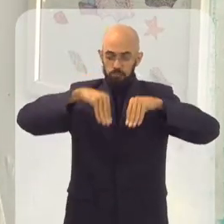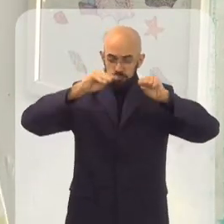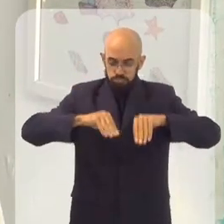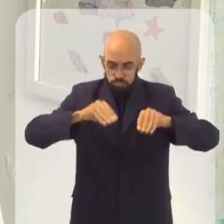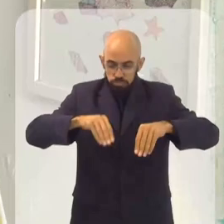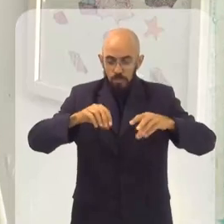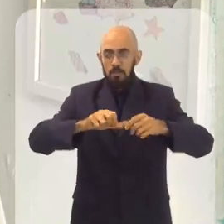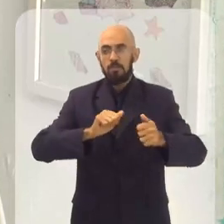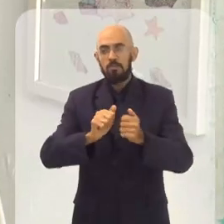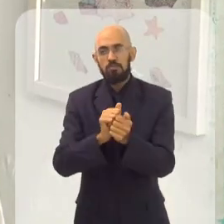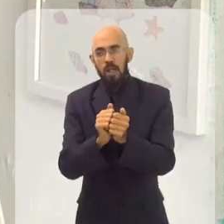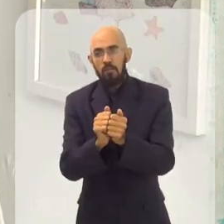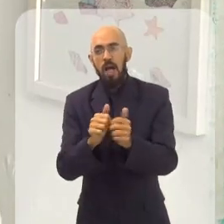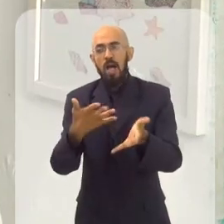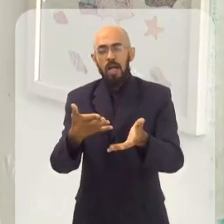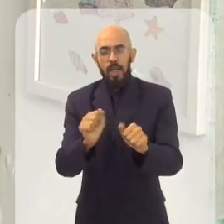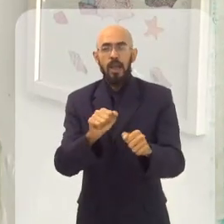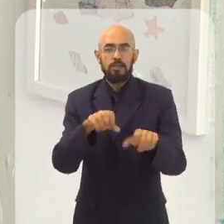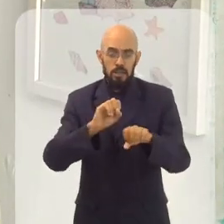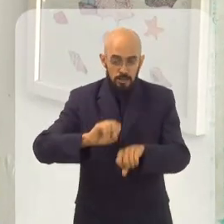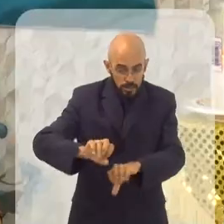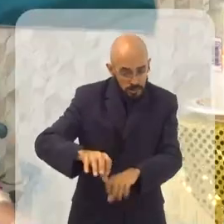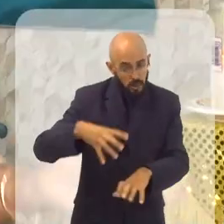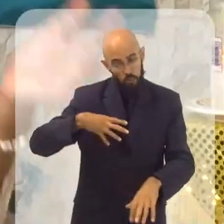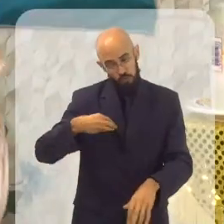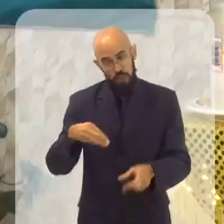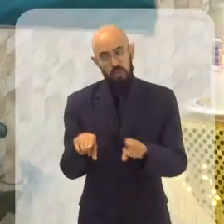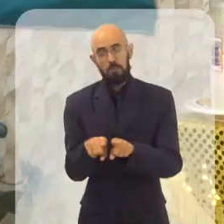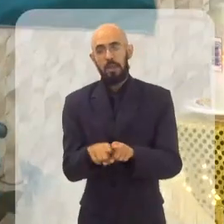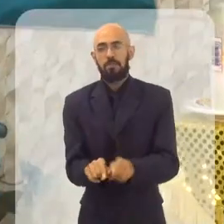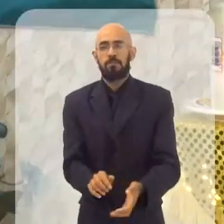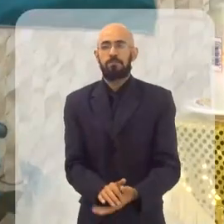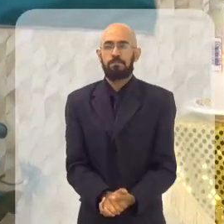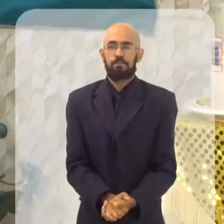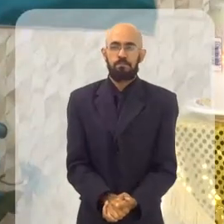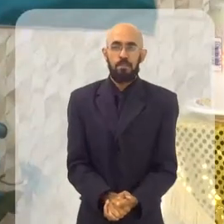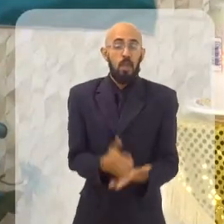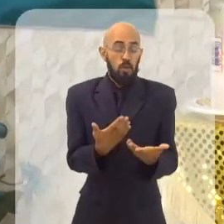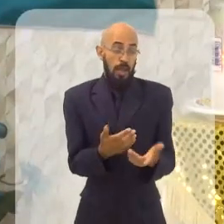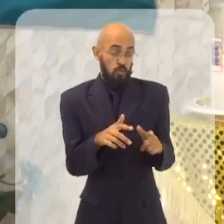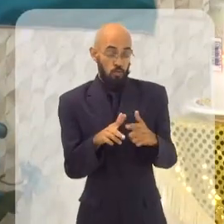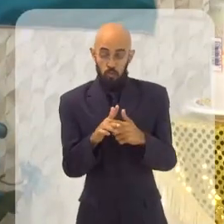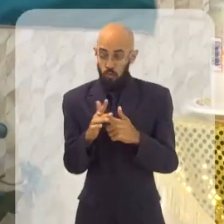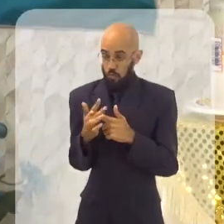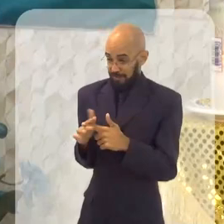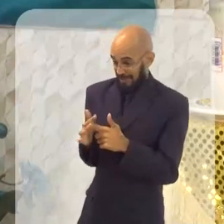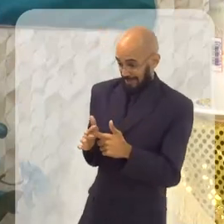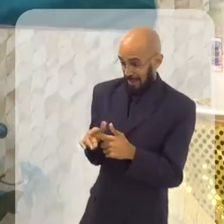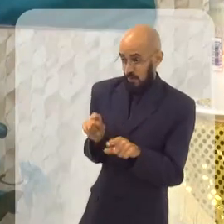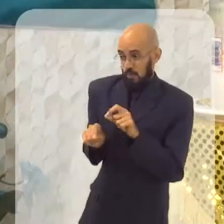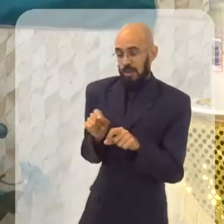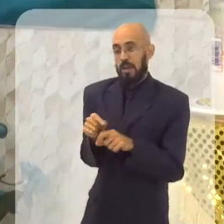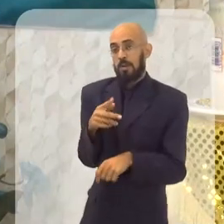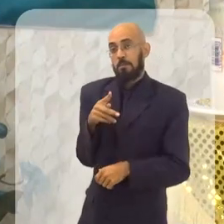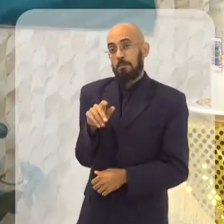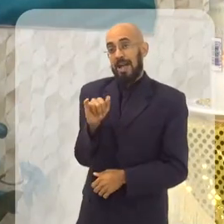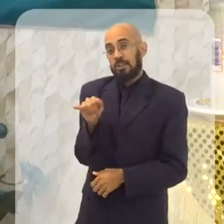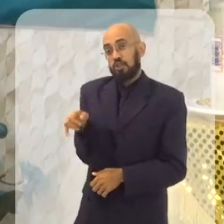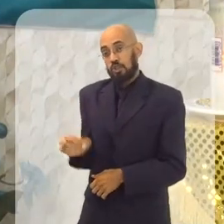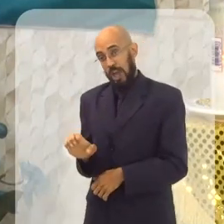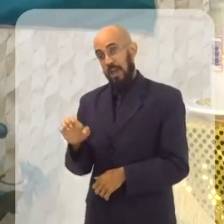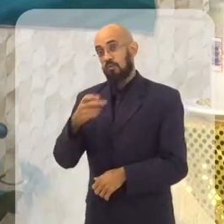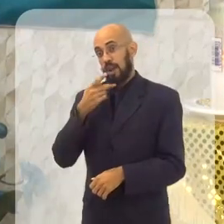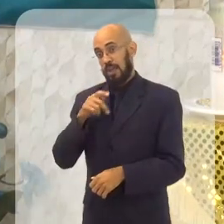isso você educa seu filho, tá? É importante. Bem, e queria corrigir uma coisa. Eu falei que a pagelança não é uma